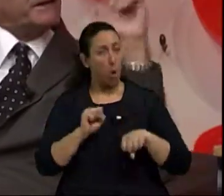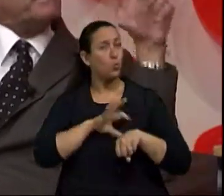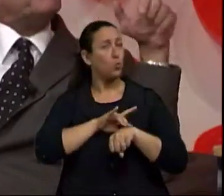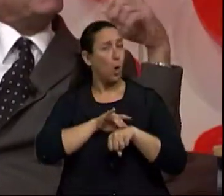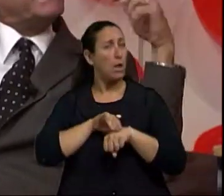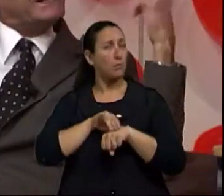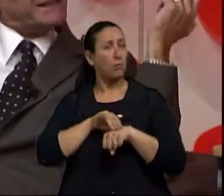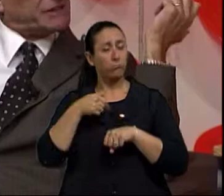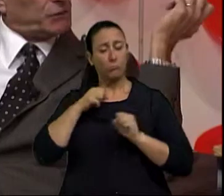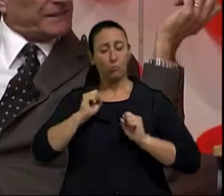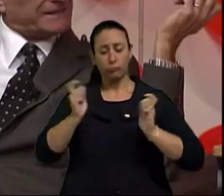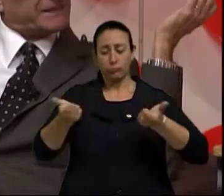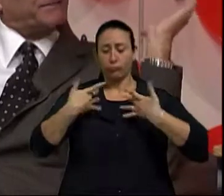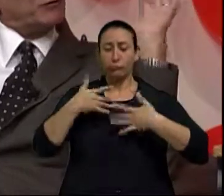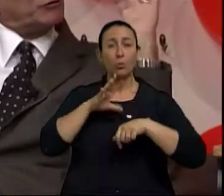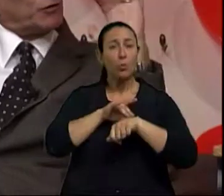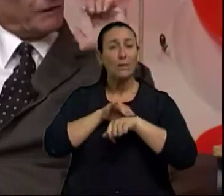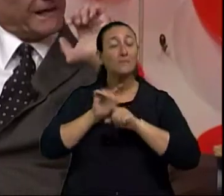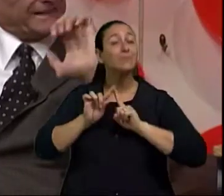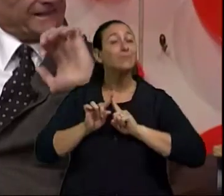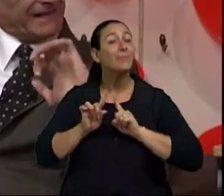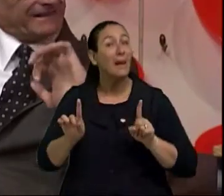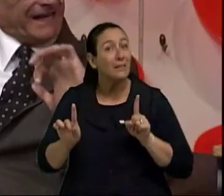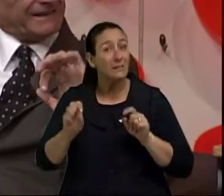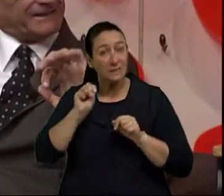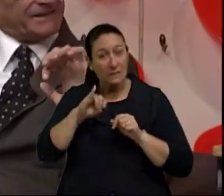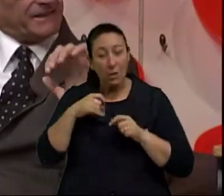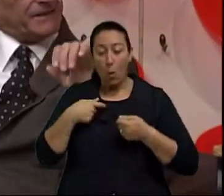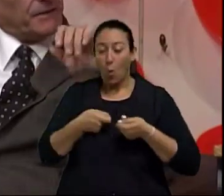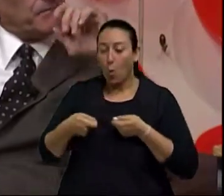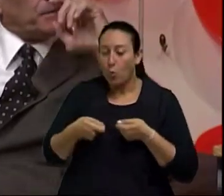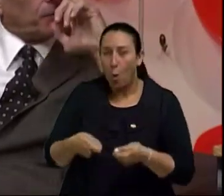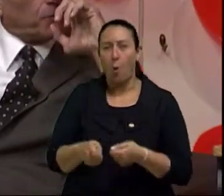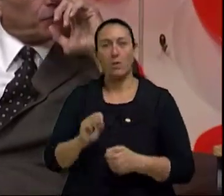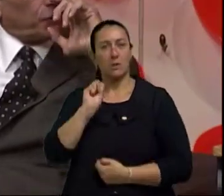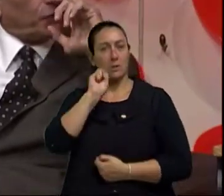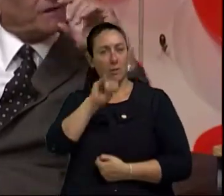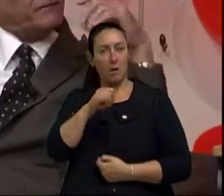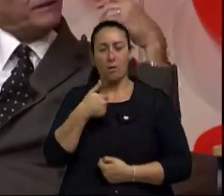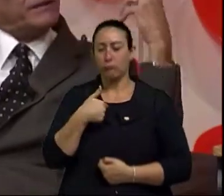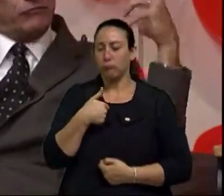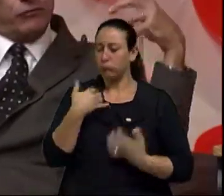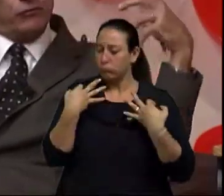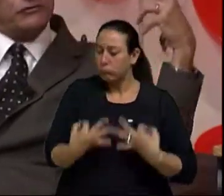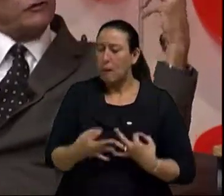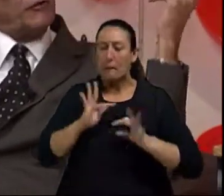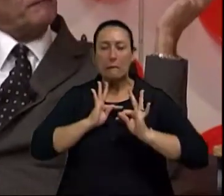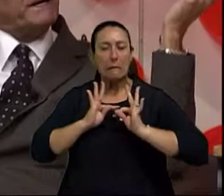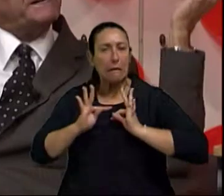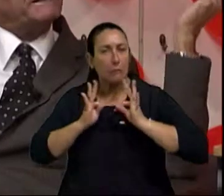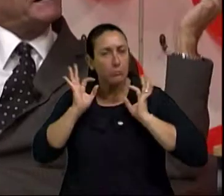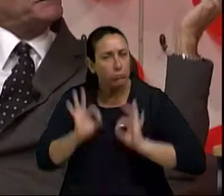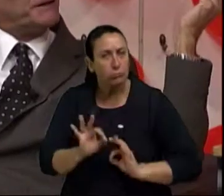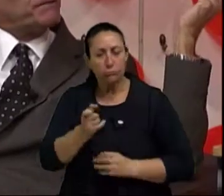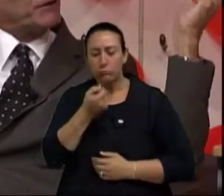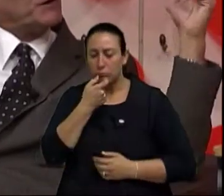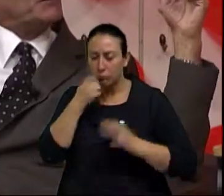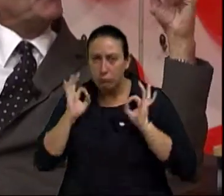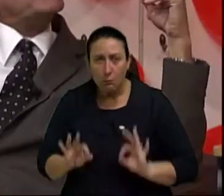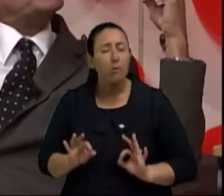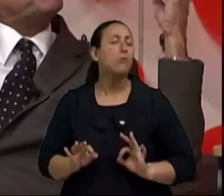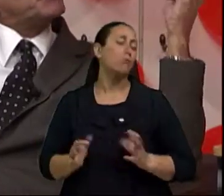doenças. Mas que essas doenças bem controladas e tratadas me proporcionem uma vida funcionalmente